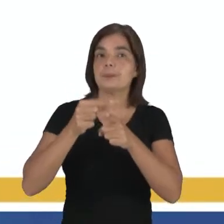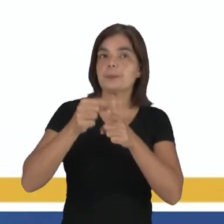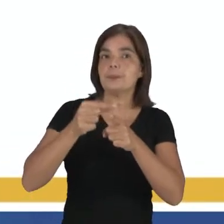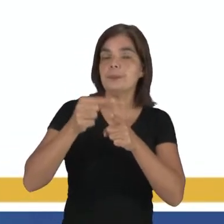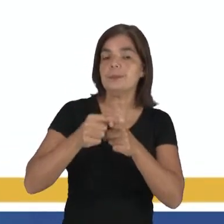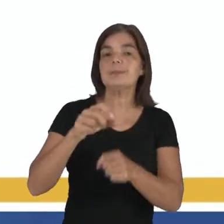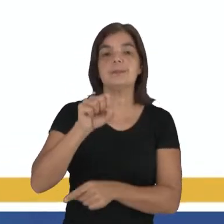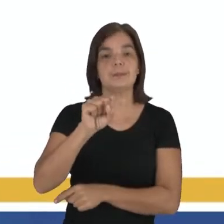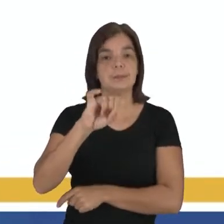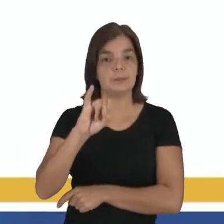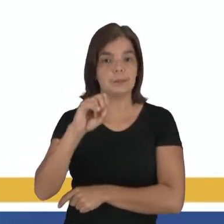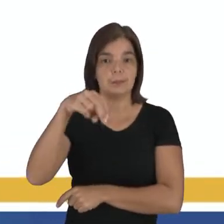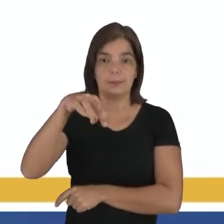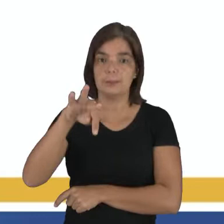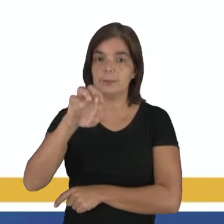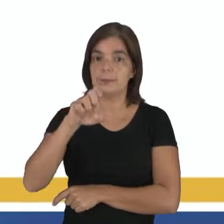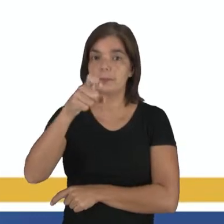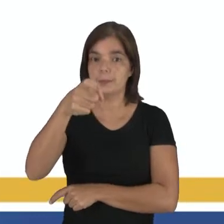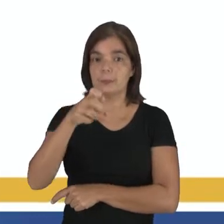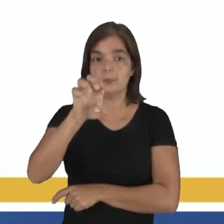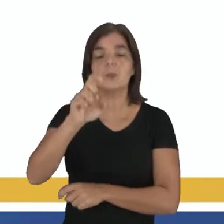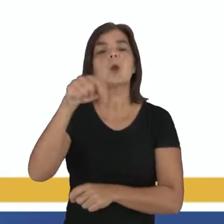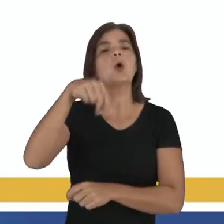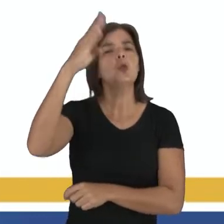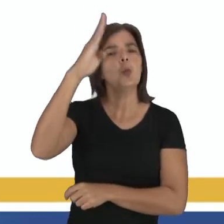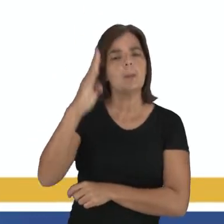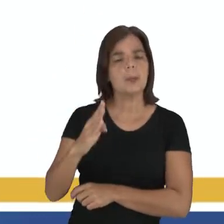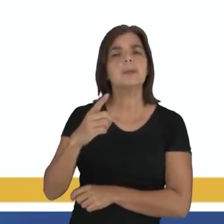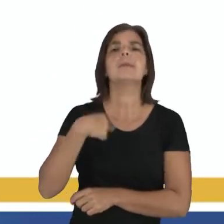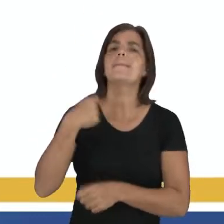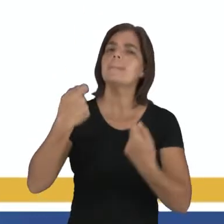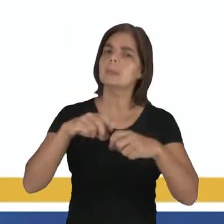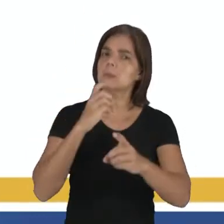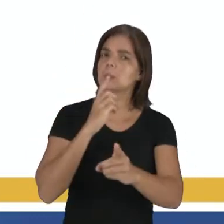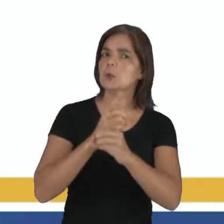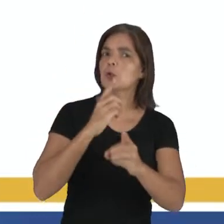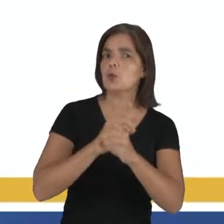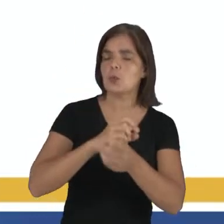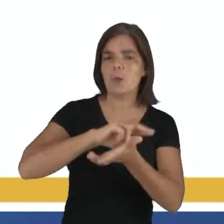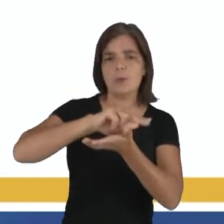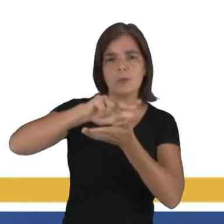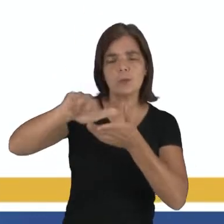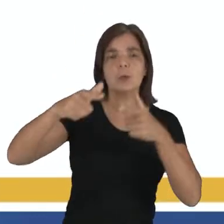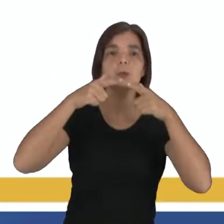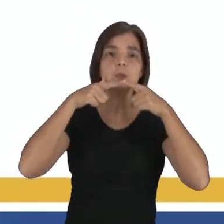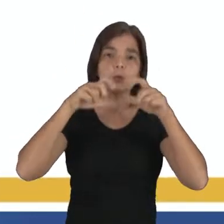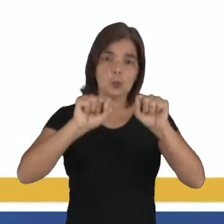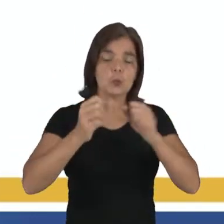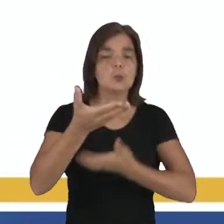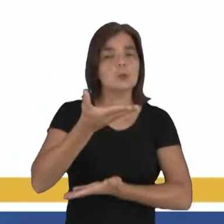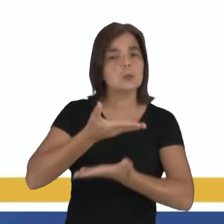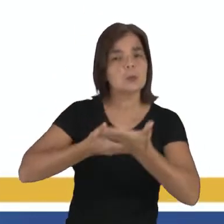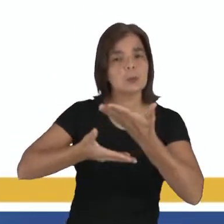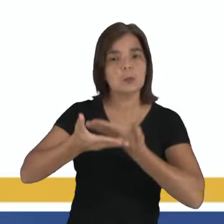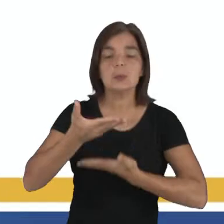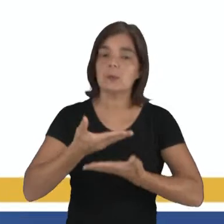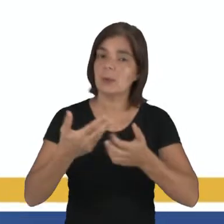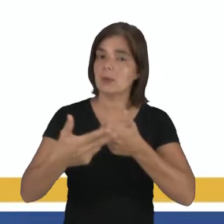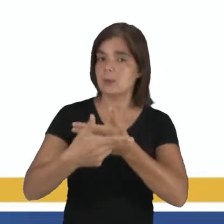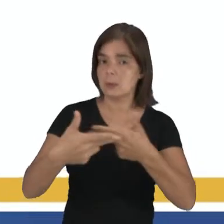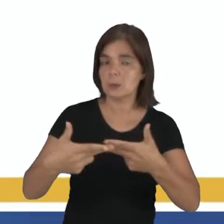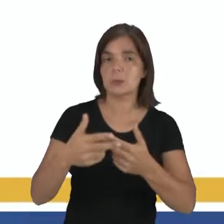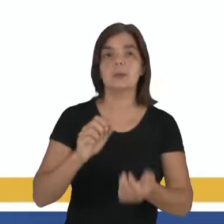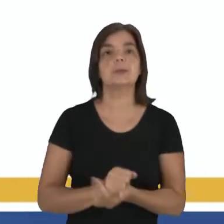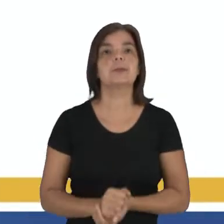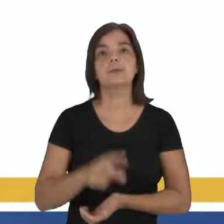morfologia, sintaxe. No Brasil, é possível encontrar muitas variações linguísticas que envolvem diversos